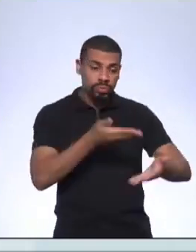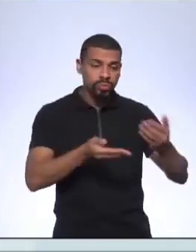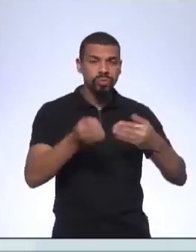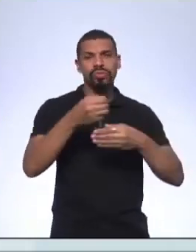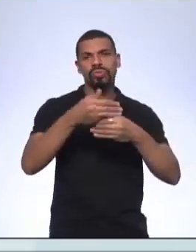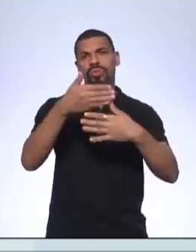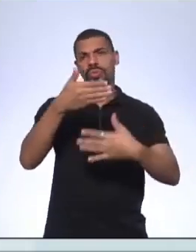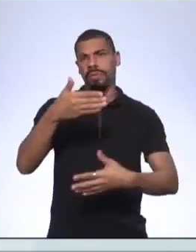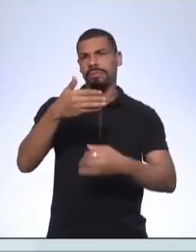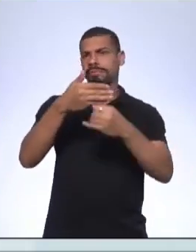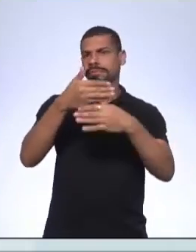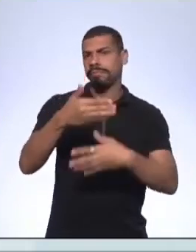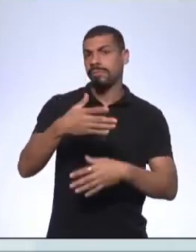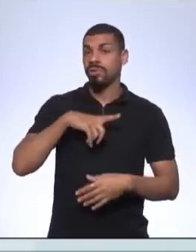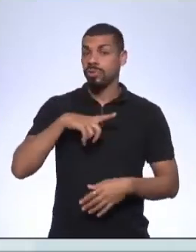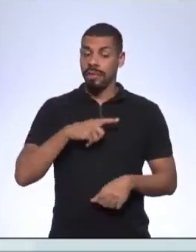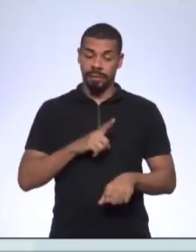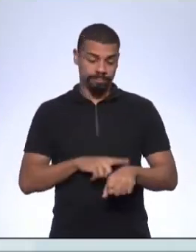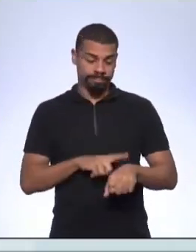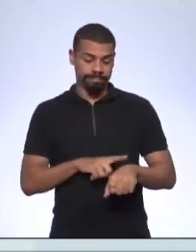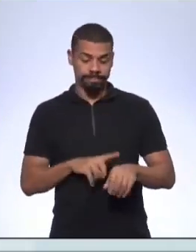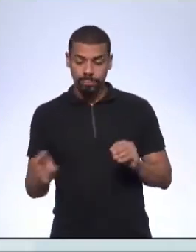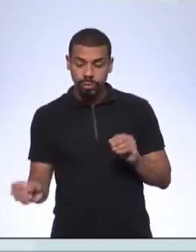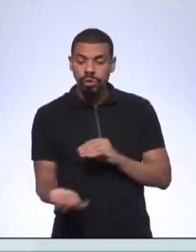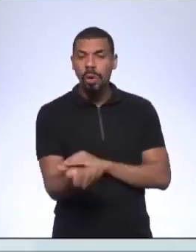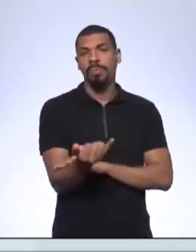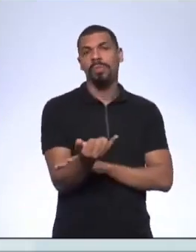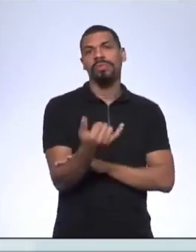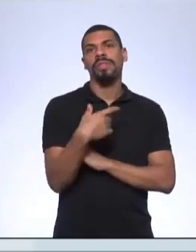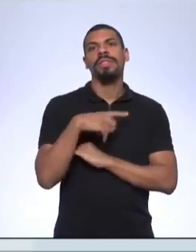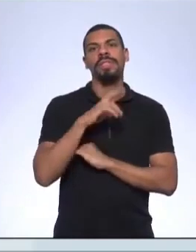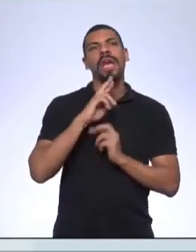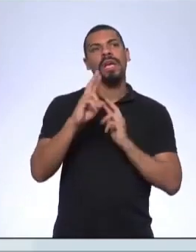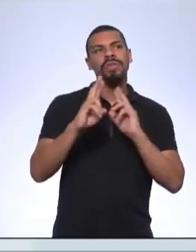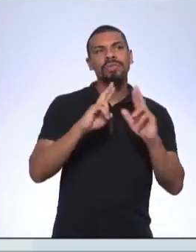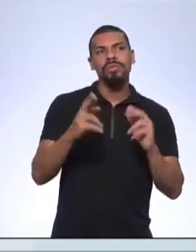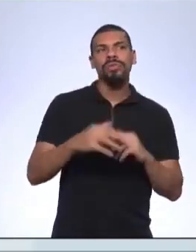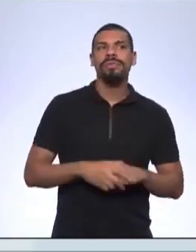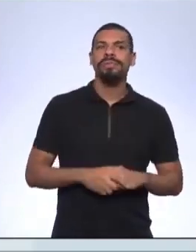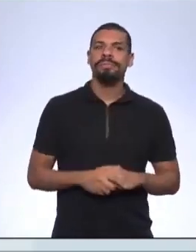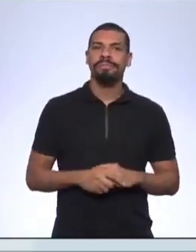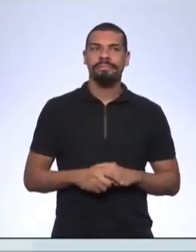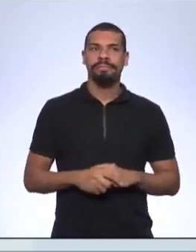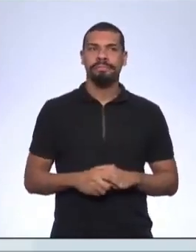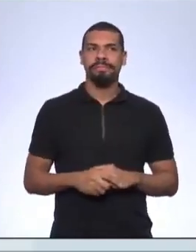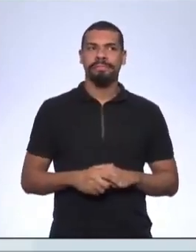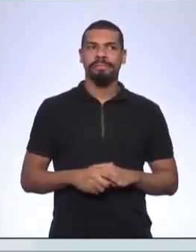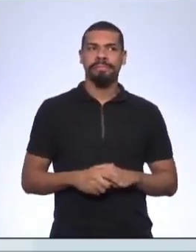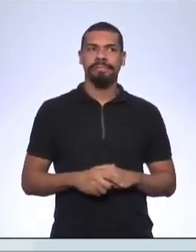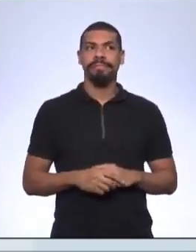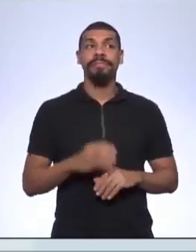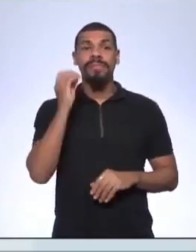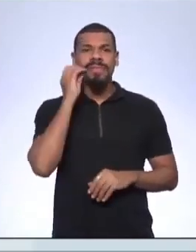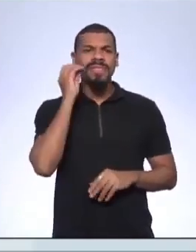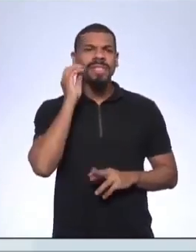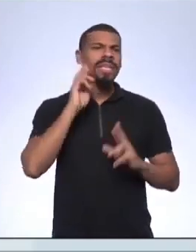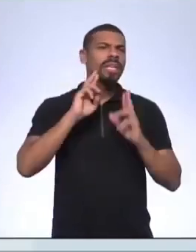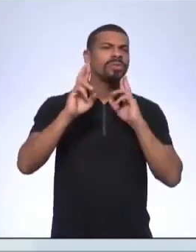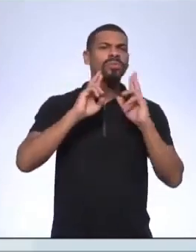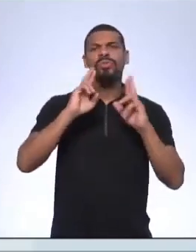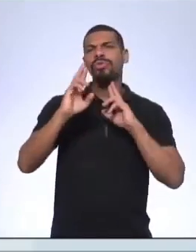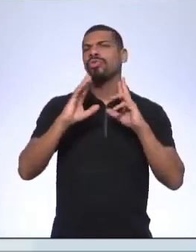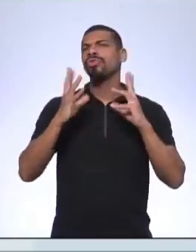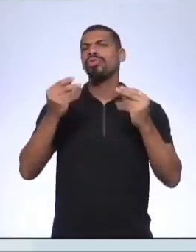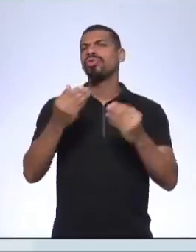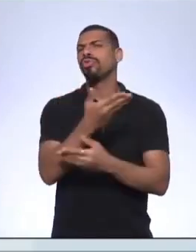no chat. Se a gente tiver um tempinho, a gente busca aí um tempinho, se também não tiver, e a gente tira a sua dúvida e vamos